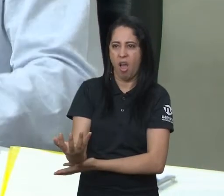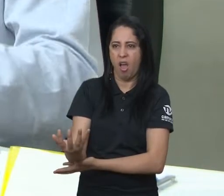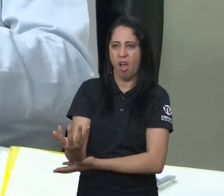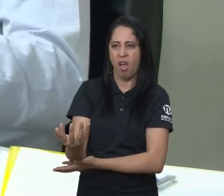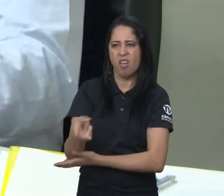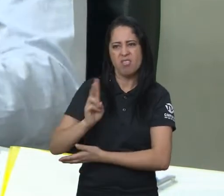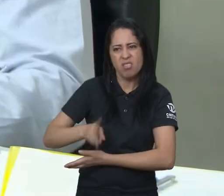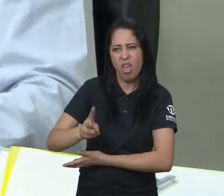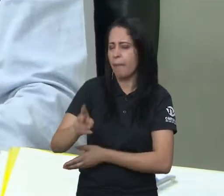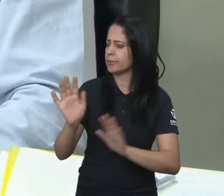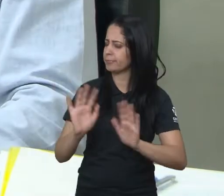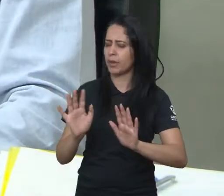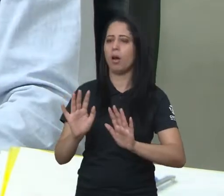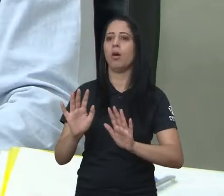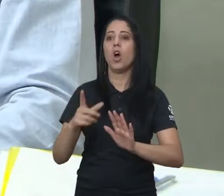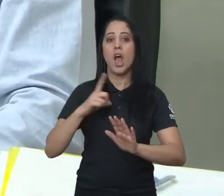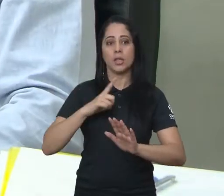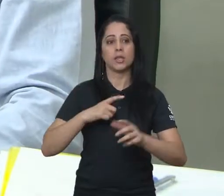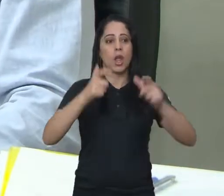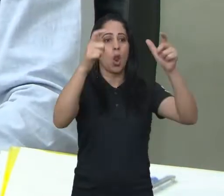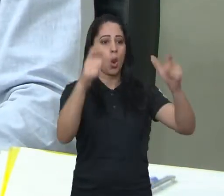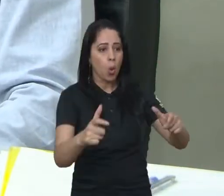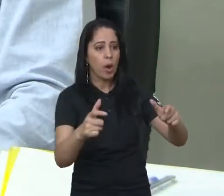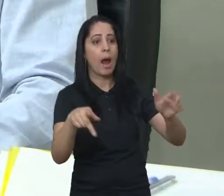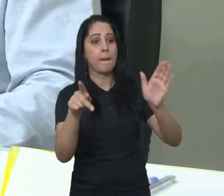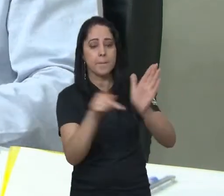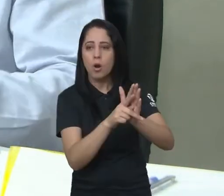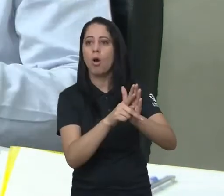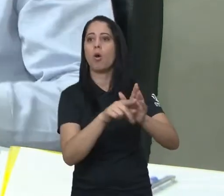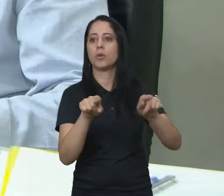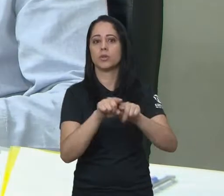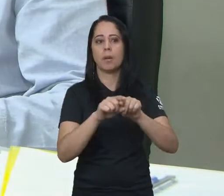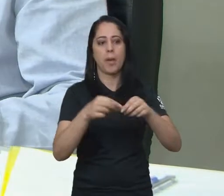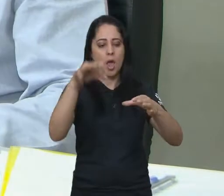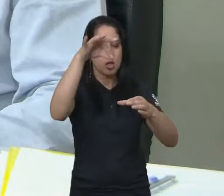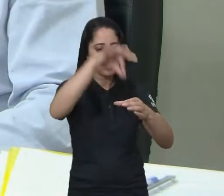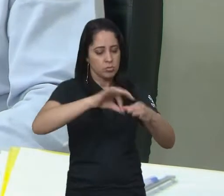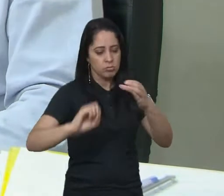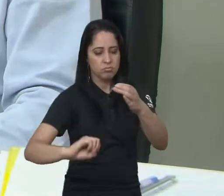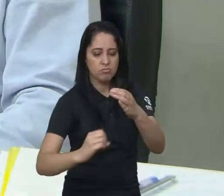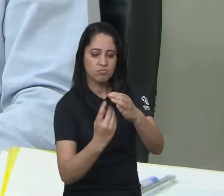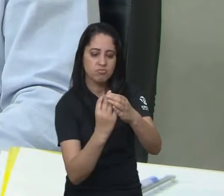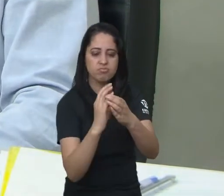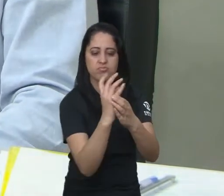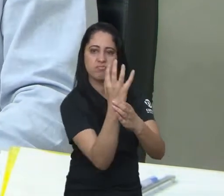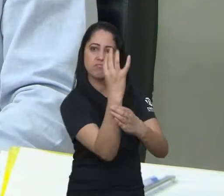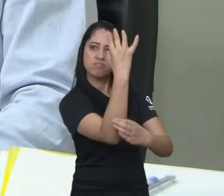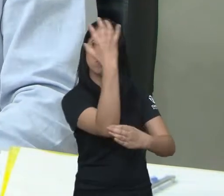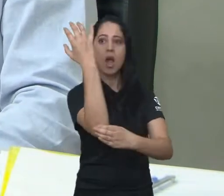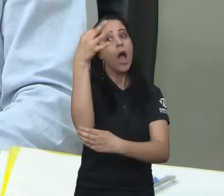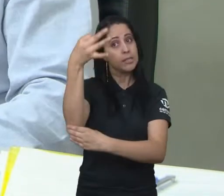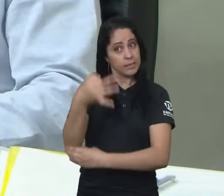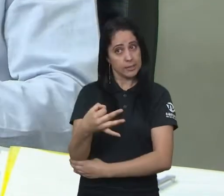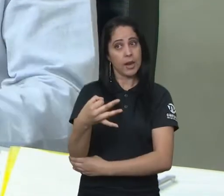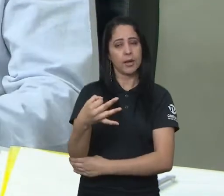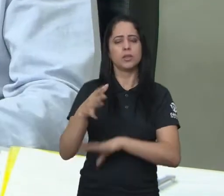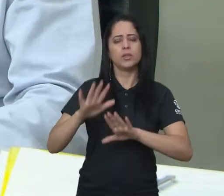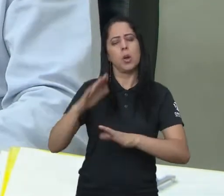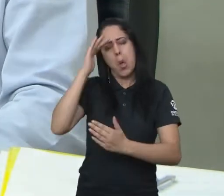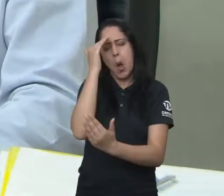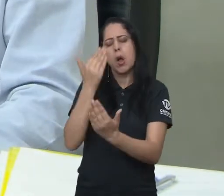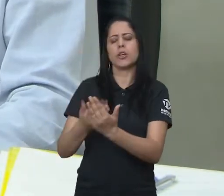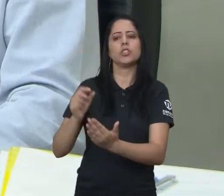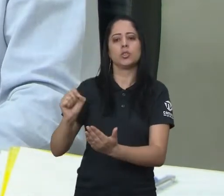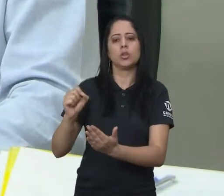o corte de árvore de forma indevida, existem as áreas verdes, temos que incentivar o plantio de mais árvores de